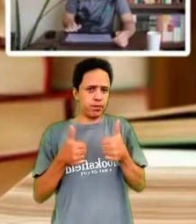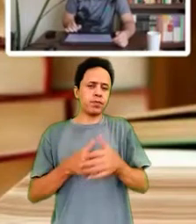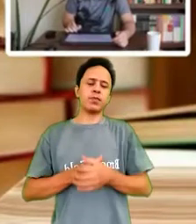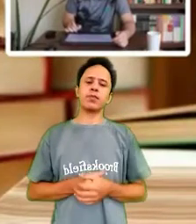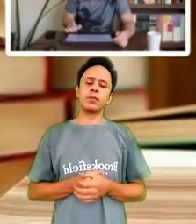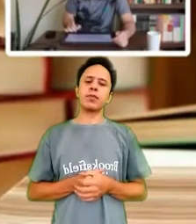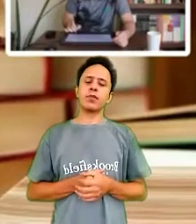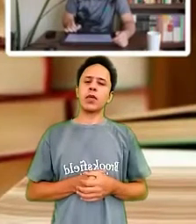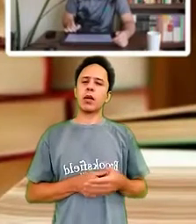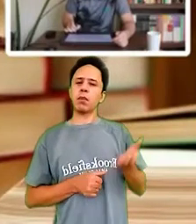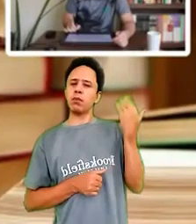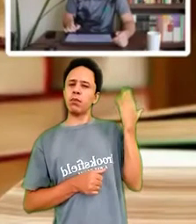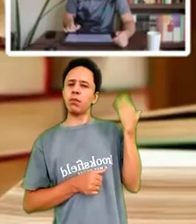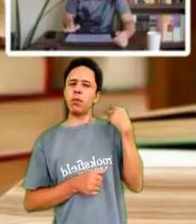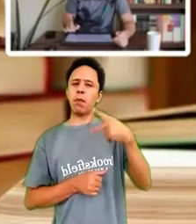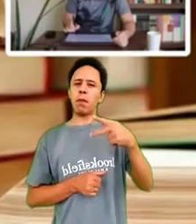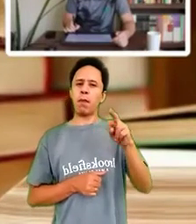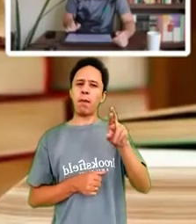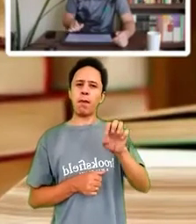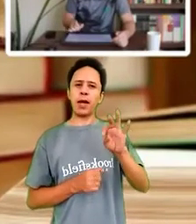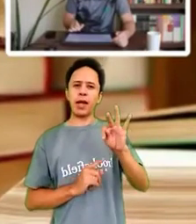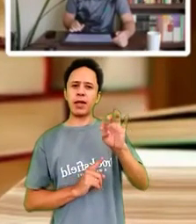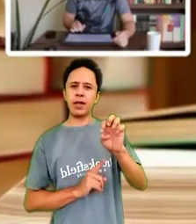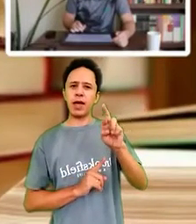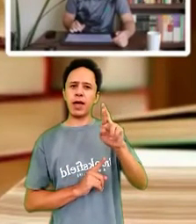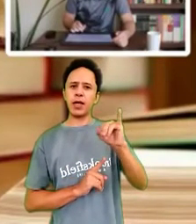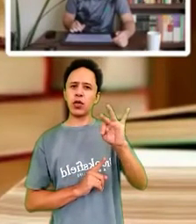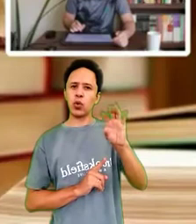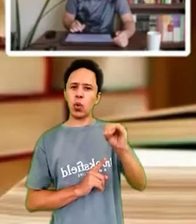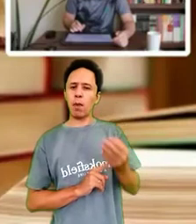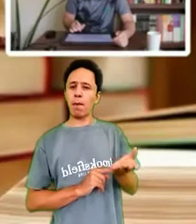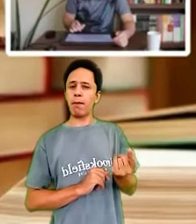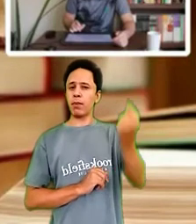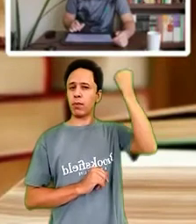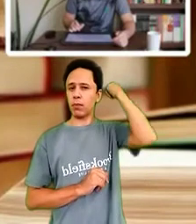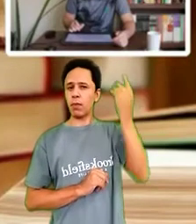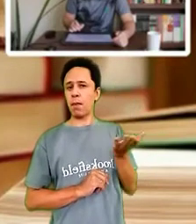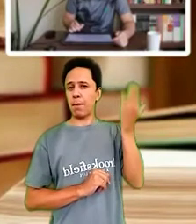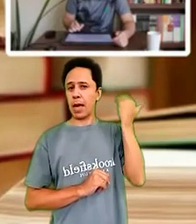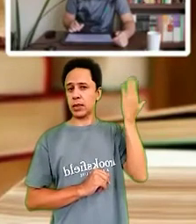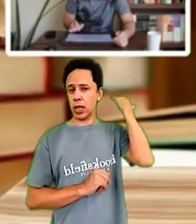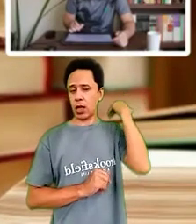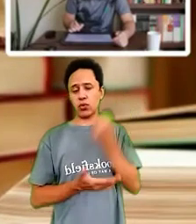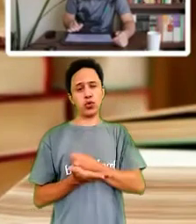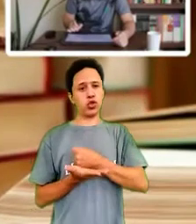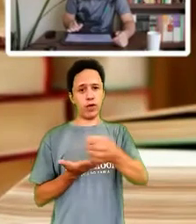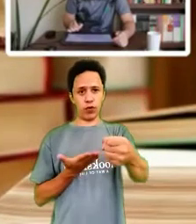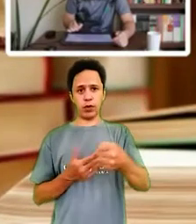agora, e o pretérito é o passado, o que já foi,